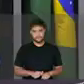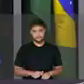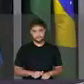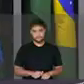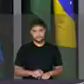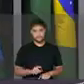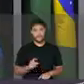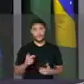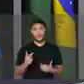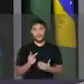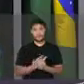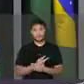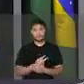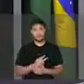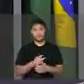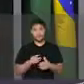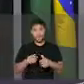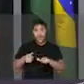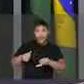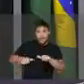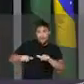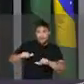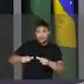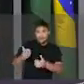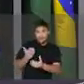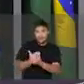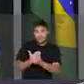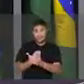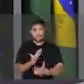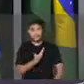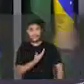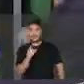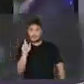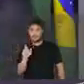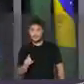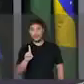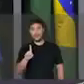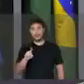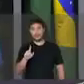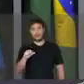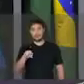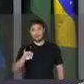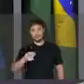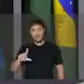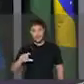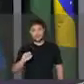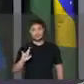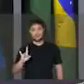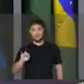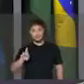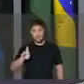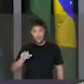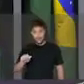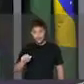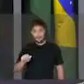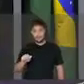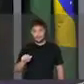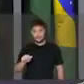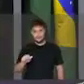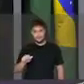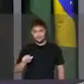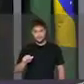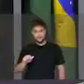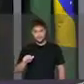caso do julgamento do nosso colega, deputado Daniel Silveira, eivado de